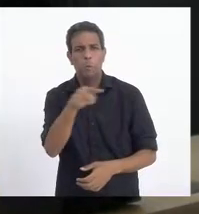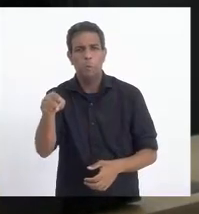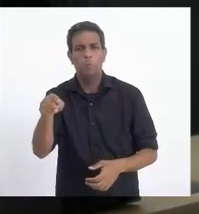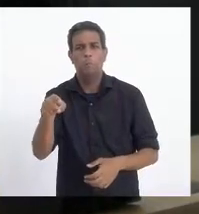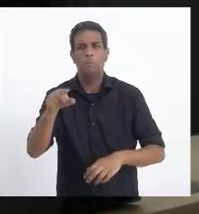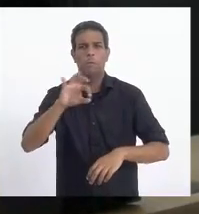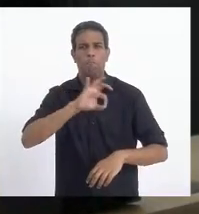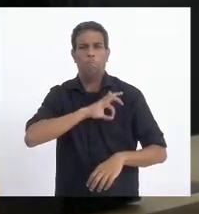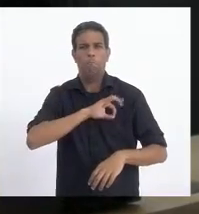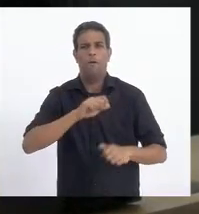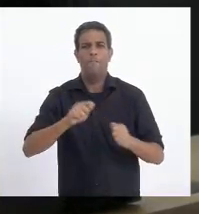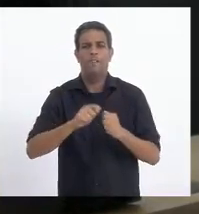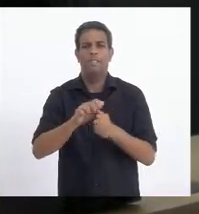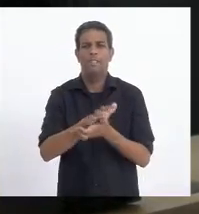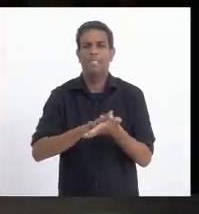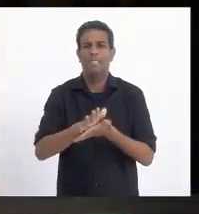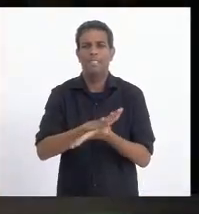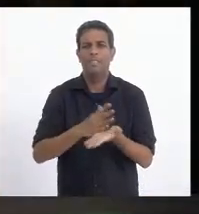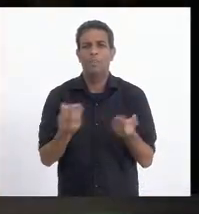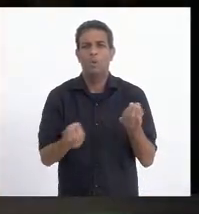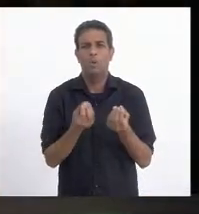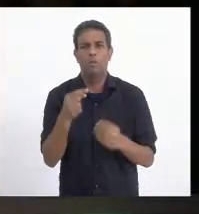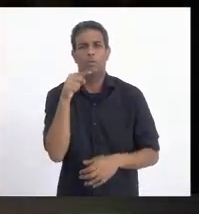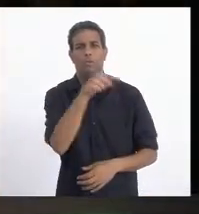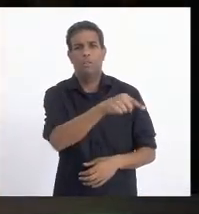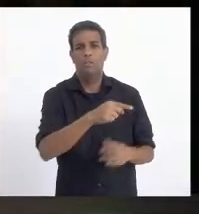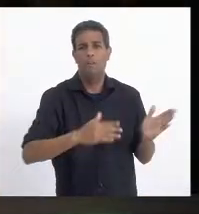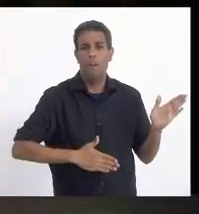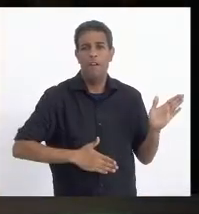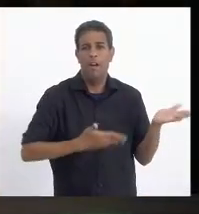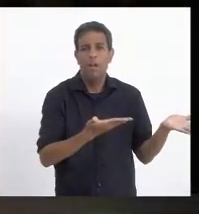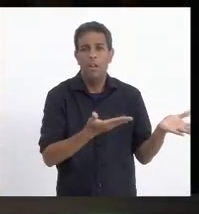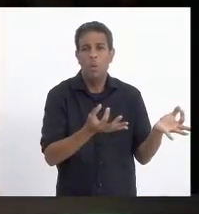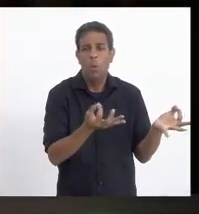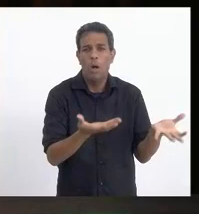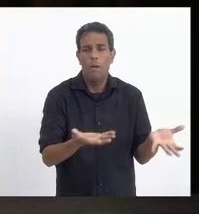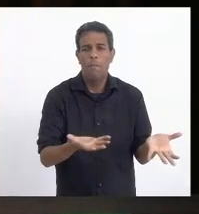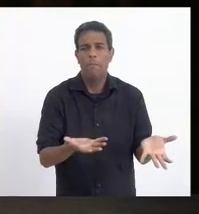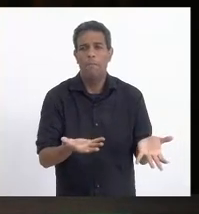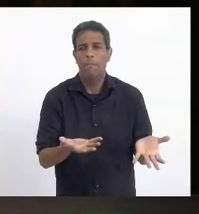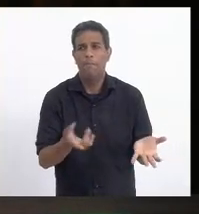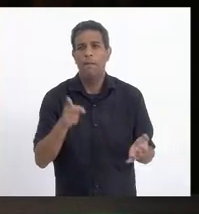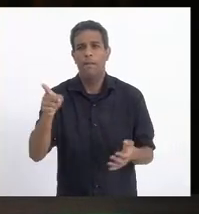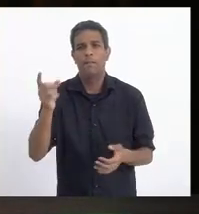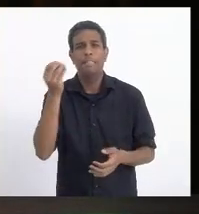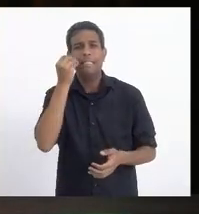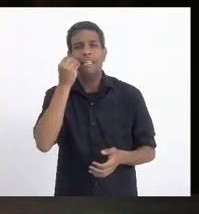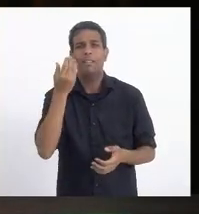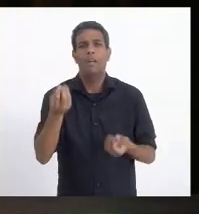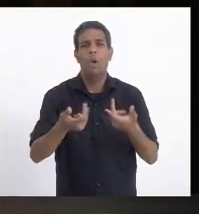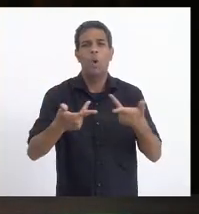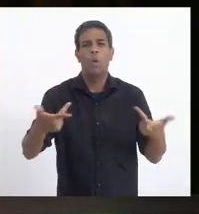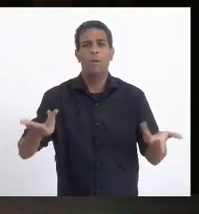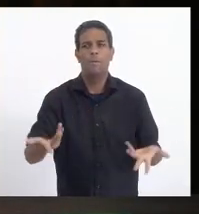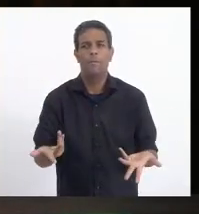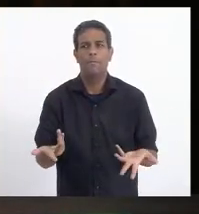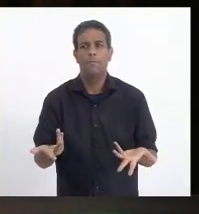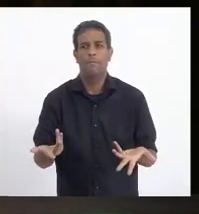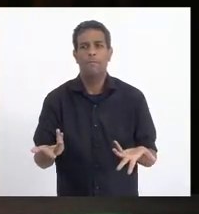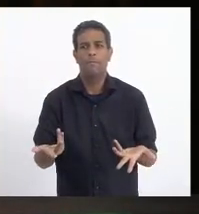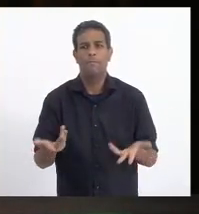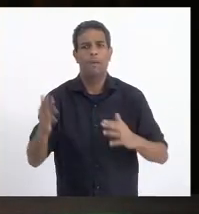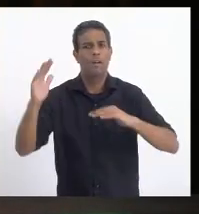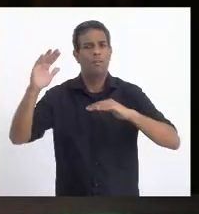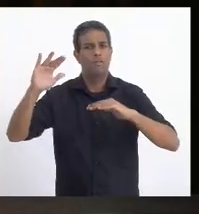vai ver o policial estava sem fazer praticamente nada porque não dá pra fazer o vagabundo tá ali do lado irmão Oi e aí dele se ele tentar fazer alguma coisa vamos